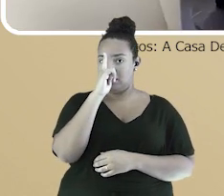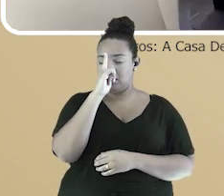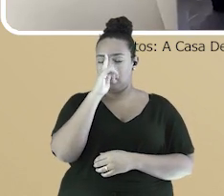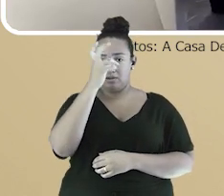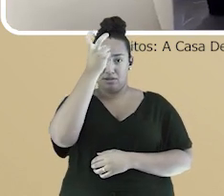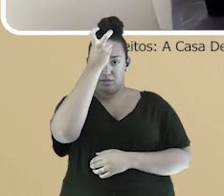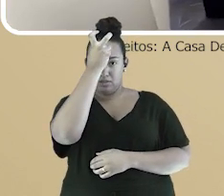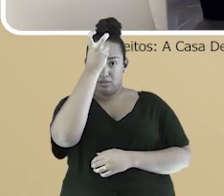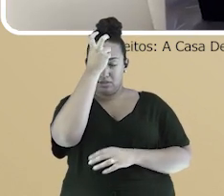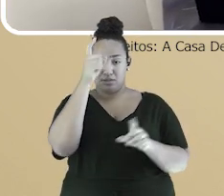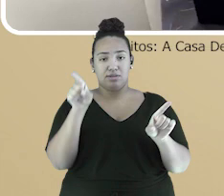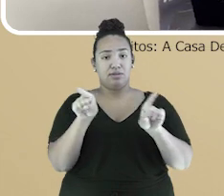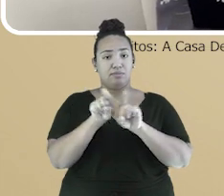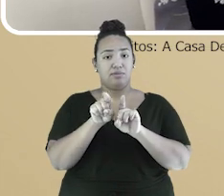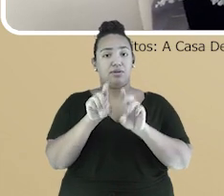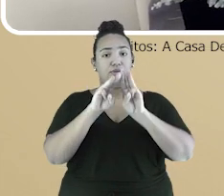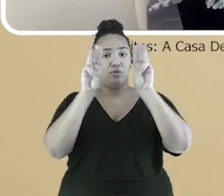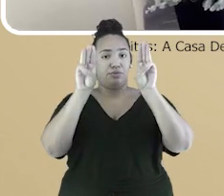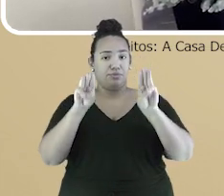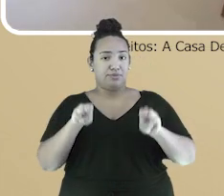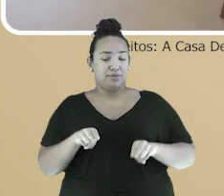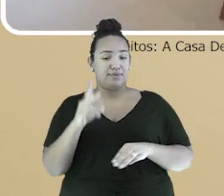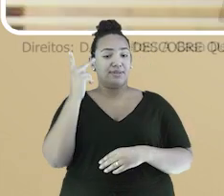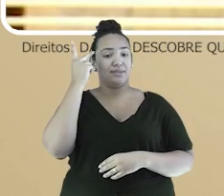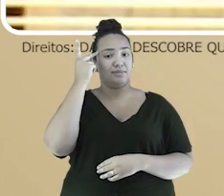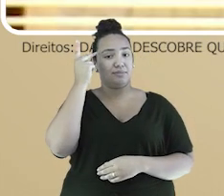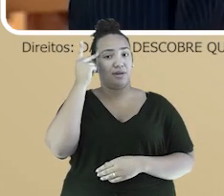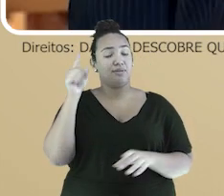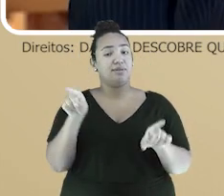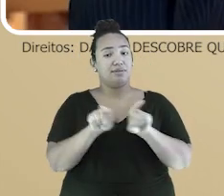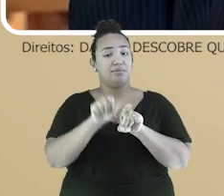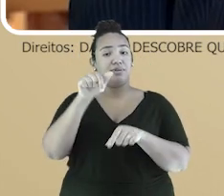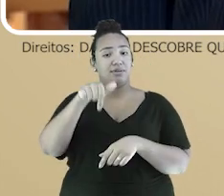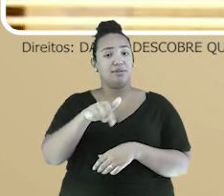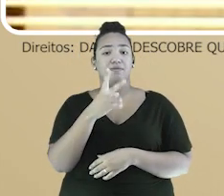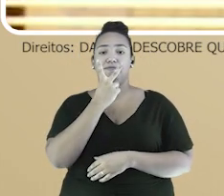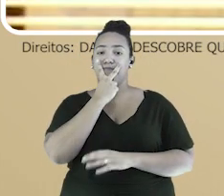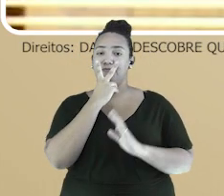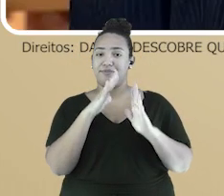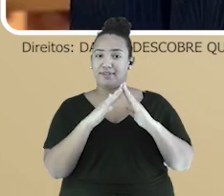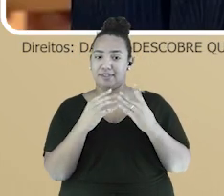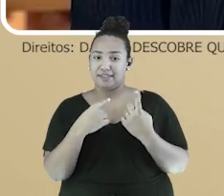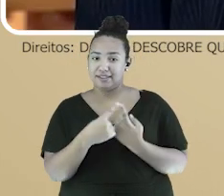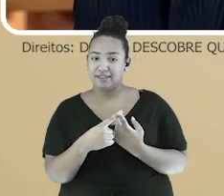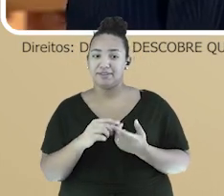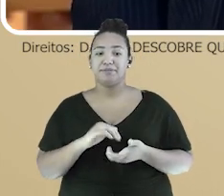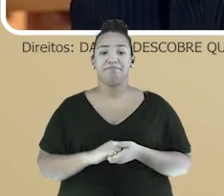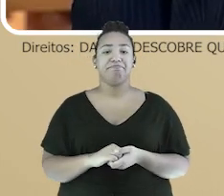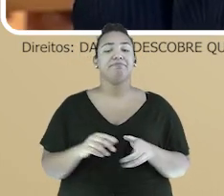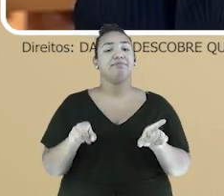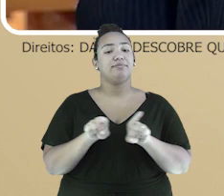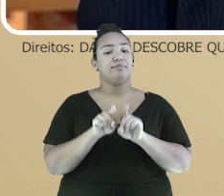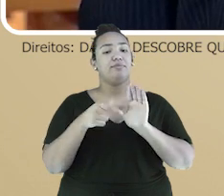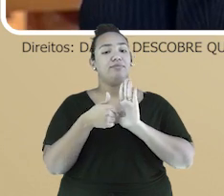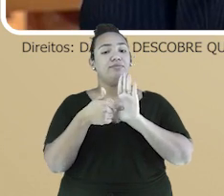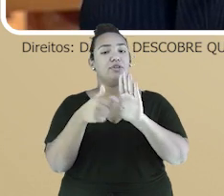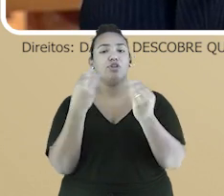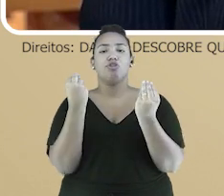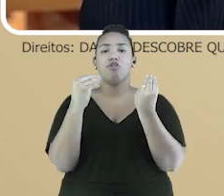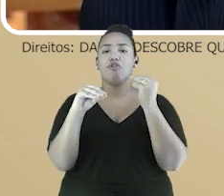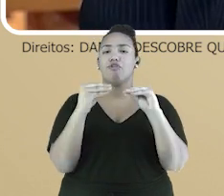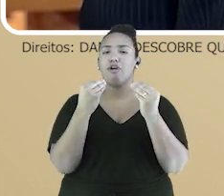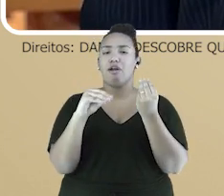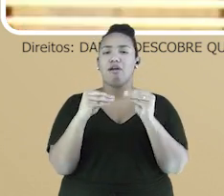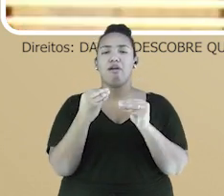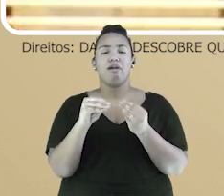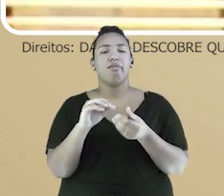e da Catedral Metropolitana de Vitória. Falamos também das novelas, tão presentes no cotidiano de